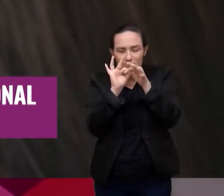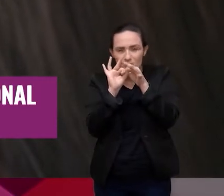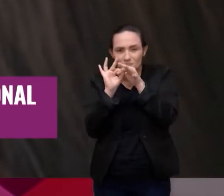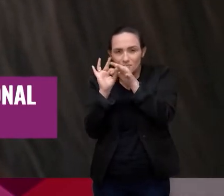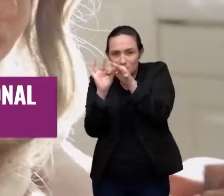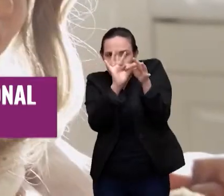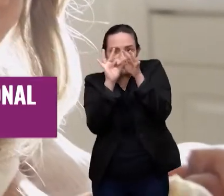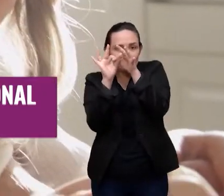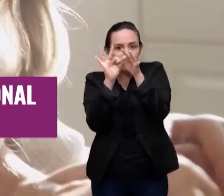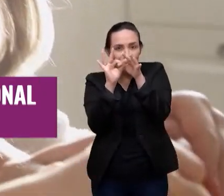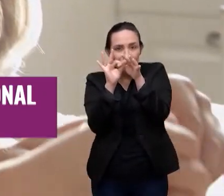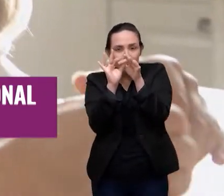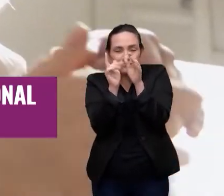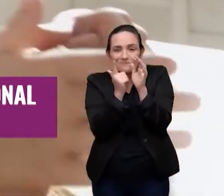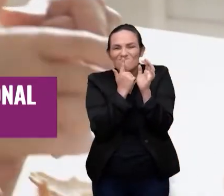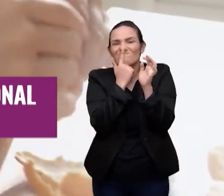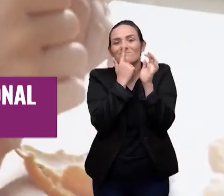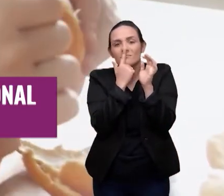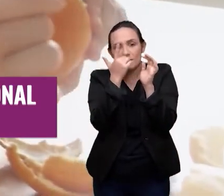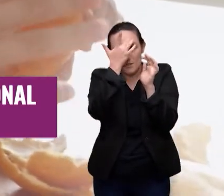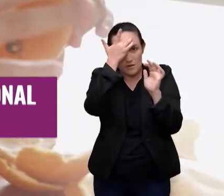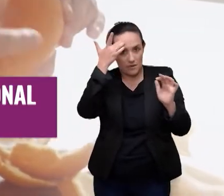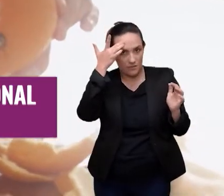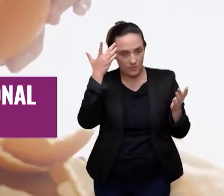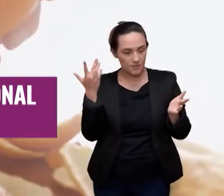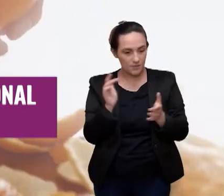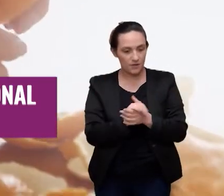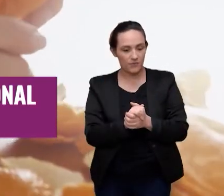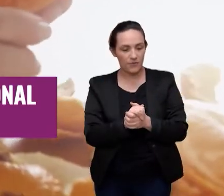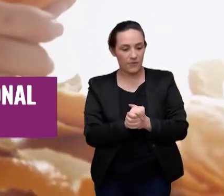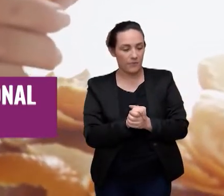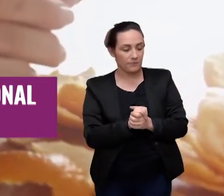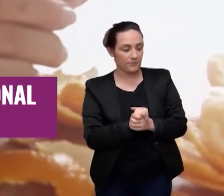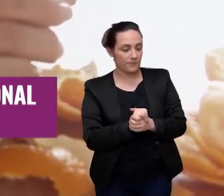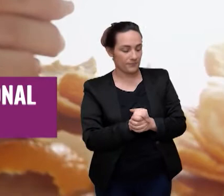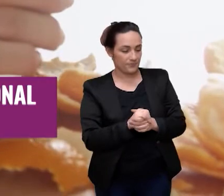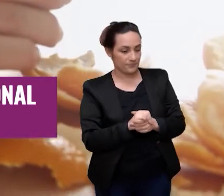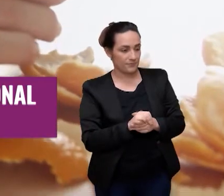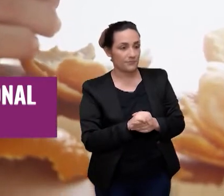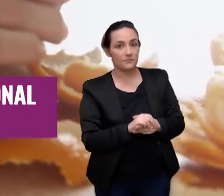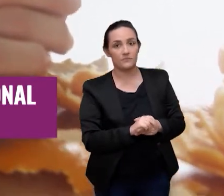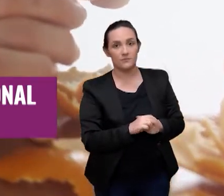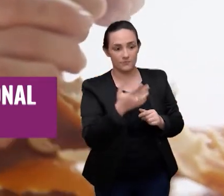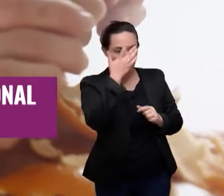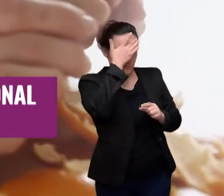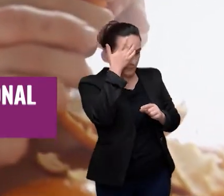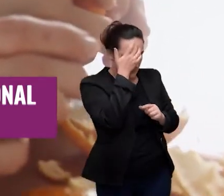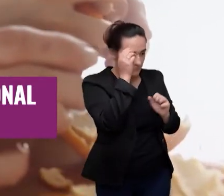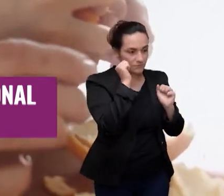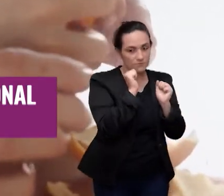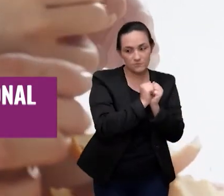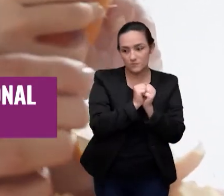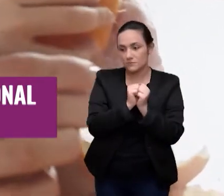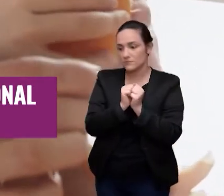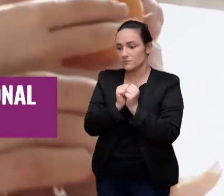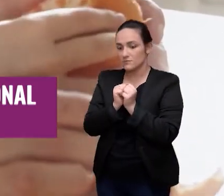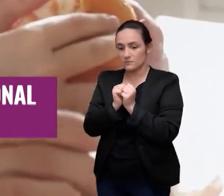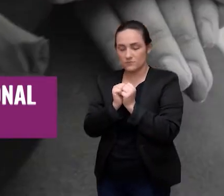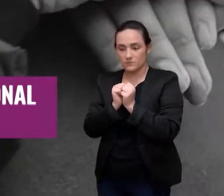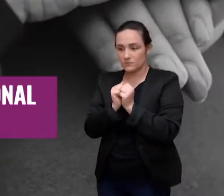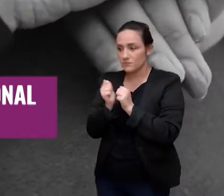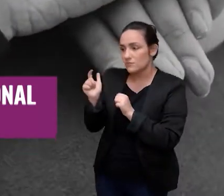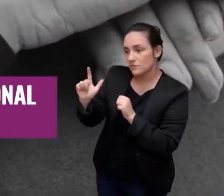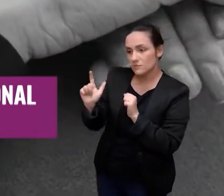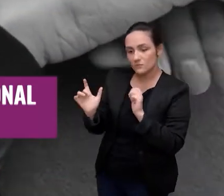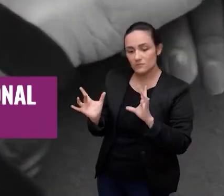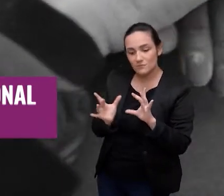seus semelhantes, é um elo de ligação entre o ser humano e a natureza, é um elo de ligação entre o ser humano e